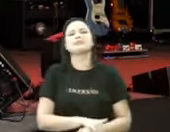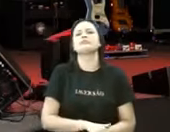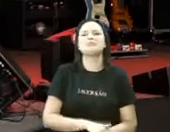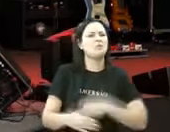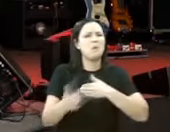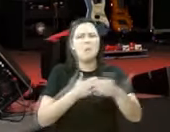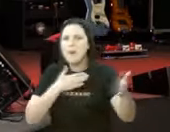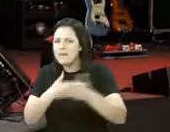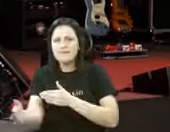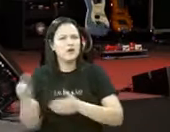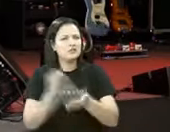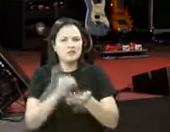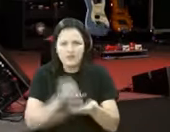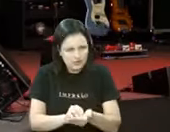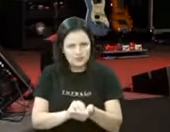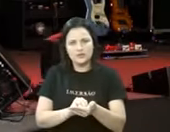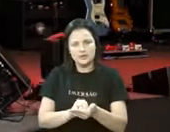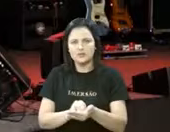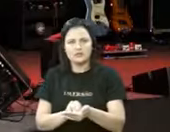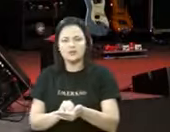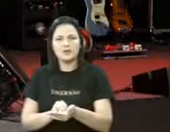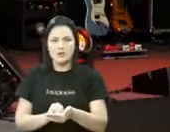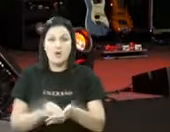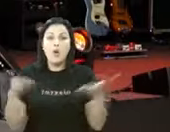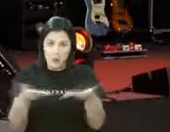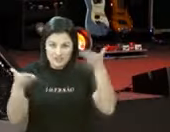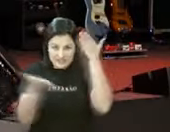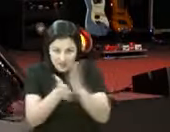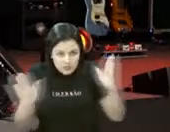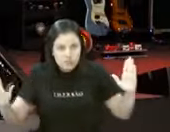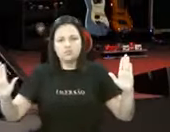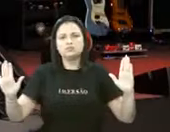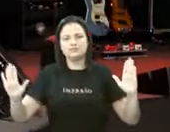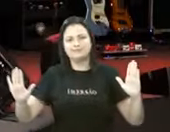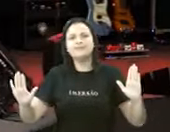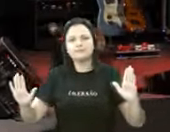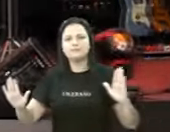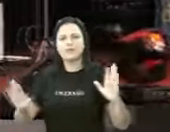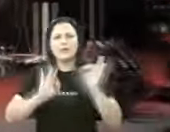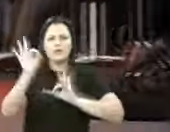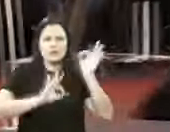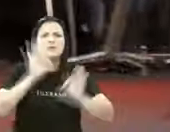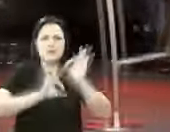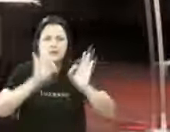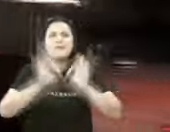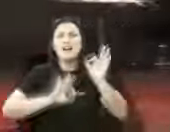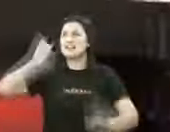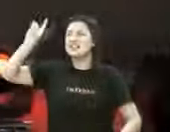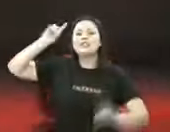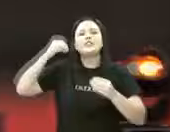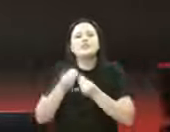Seja o que for que te faltava, era só até hoje. Se prepare para ser